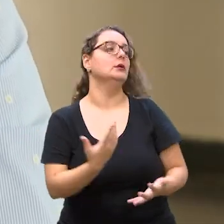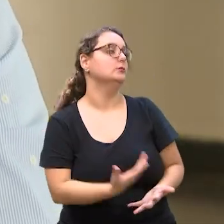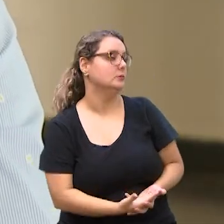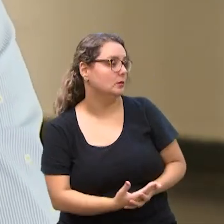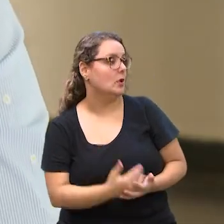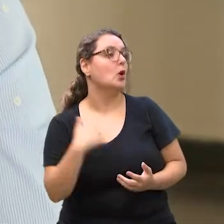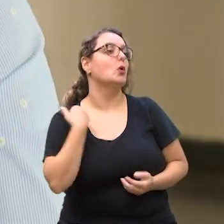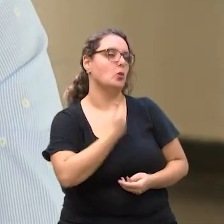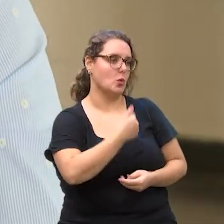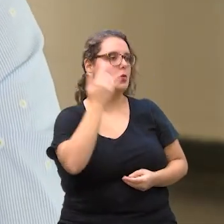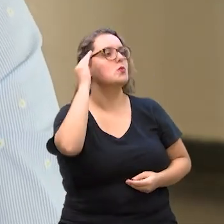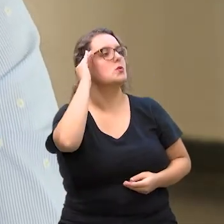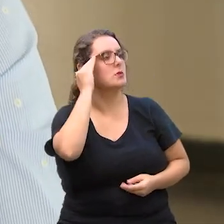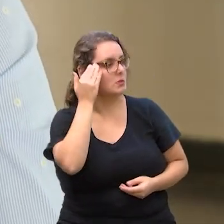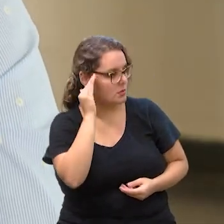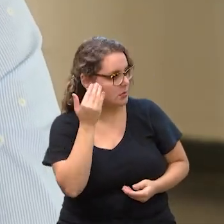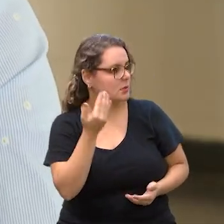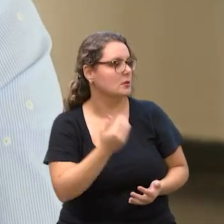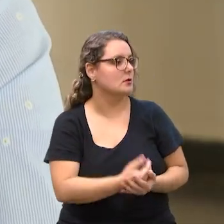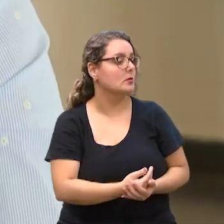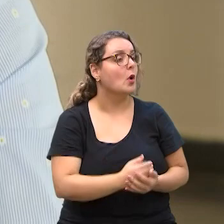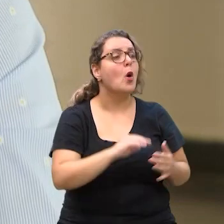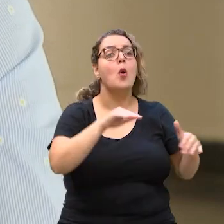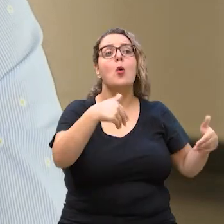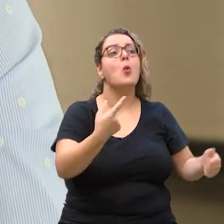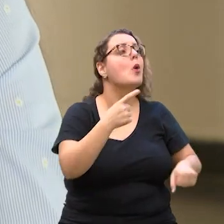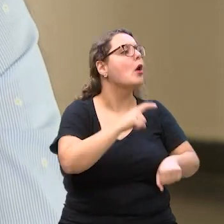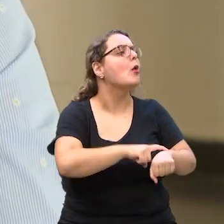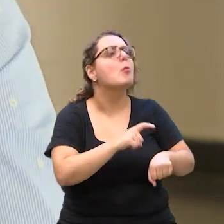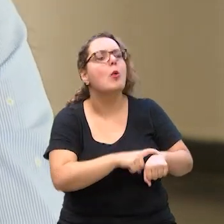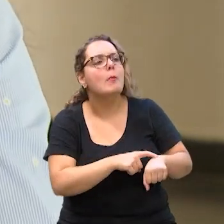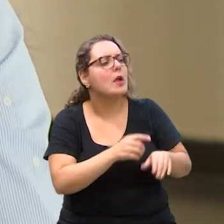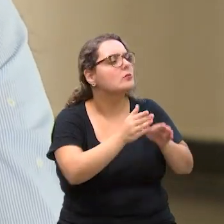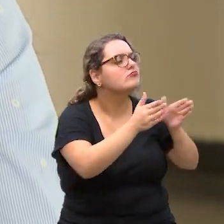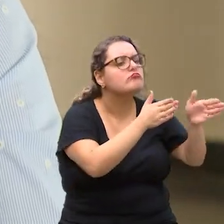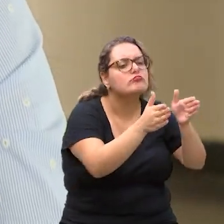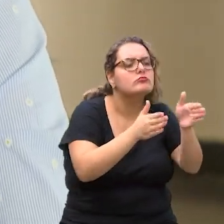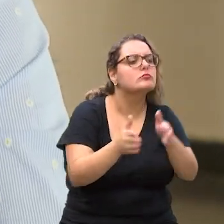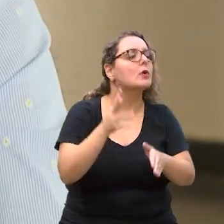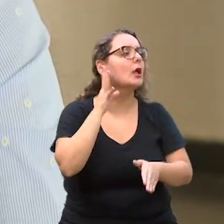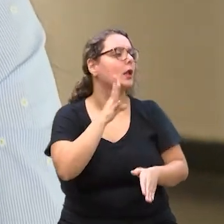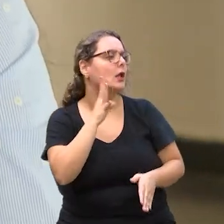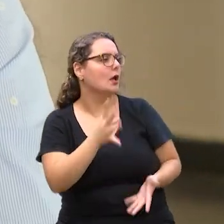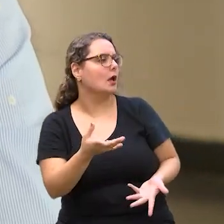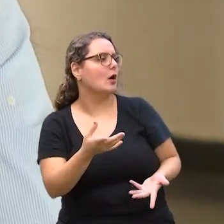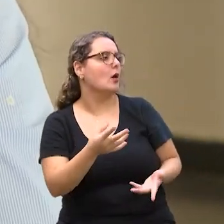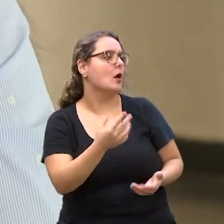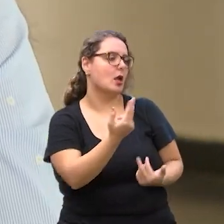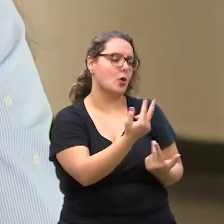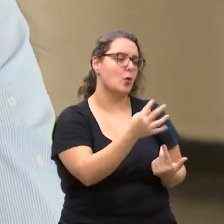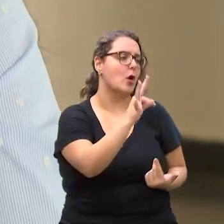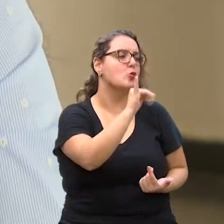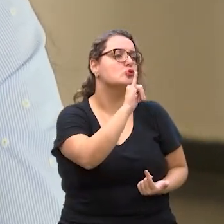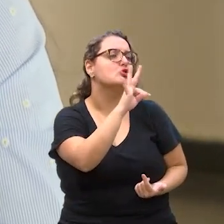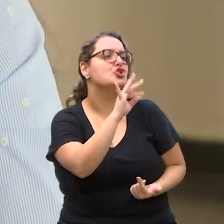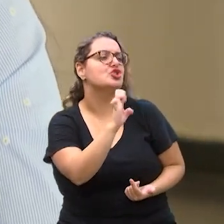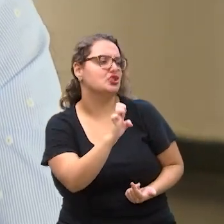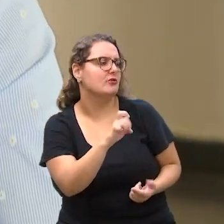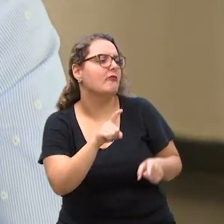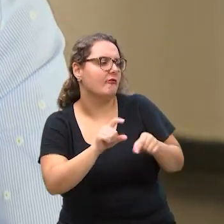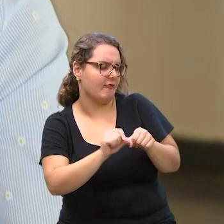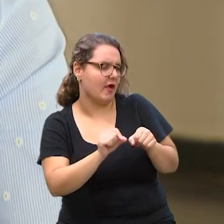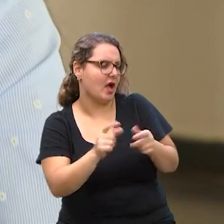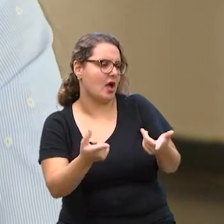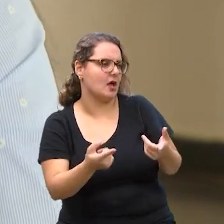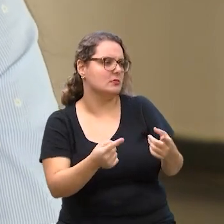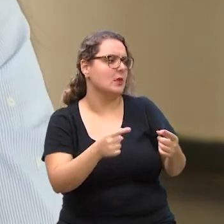isso? A gente entende que momento que é legal cada um ser um líder. Então, muitas vezes, como o Tite faz, né, no futebol, cada